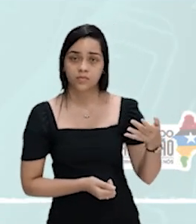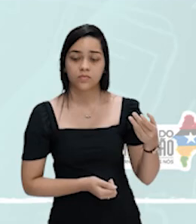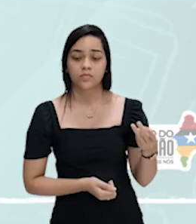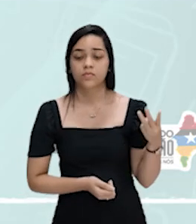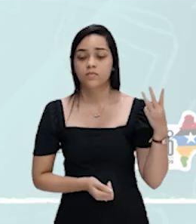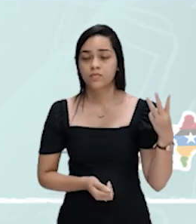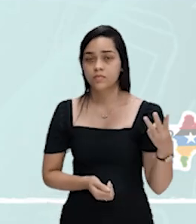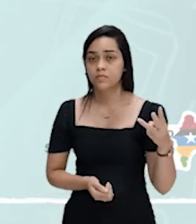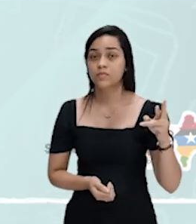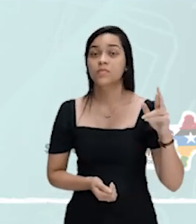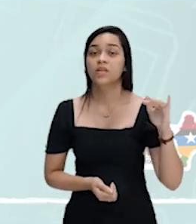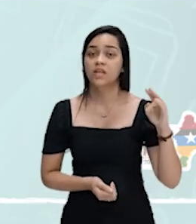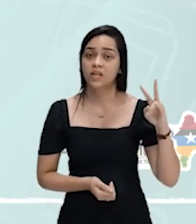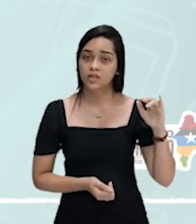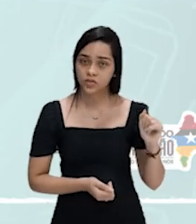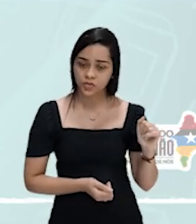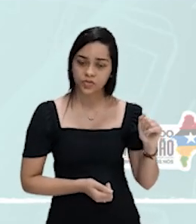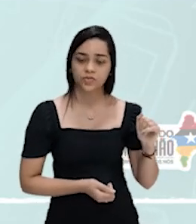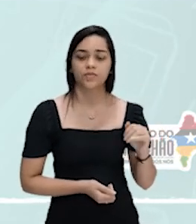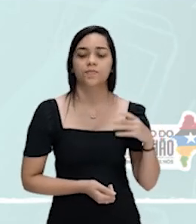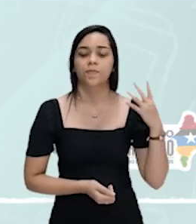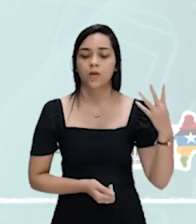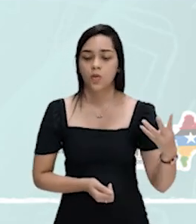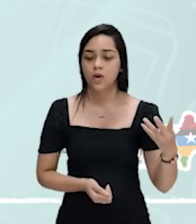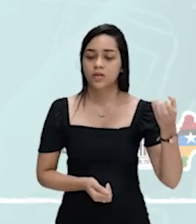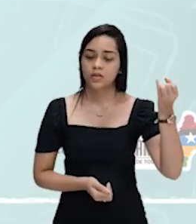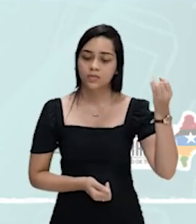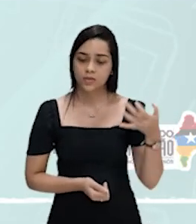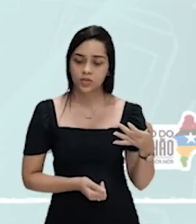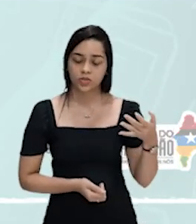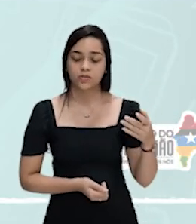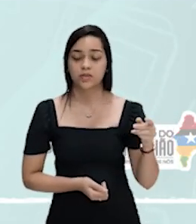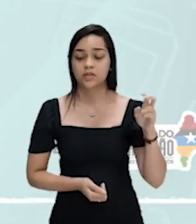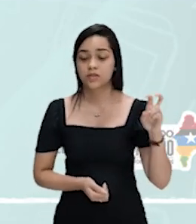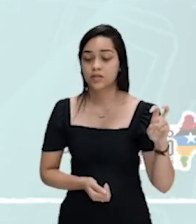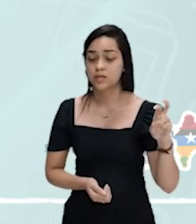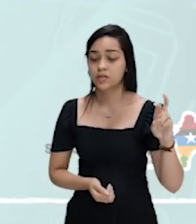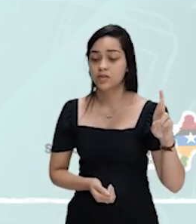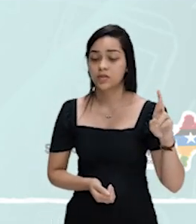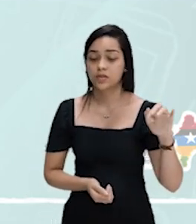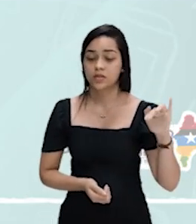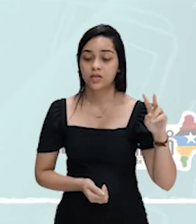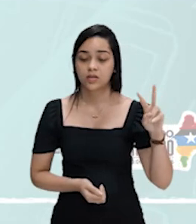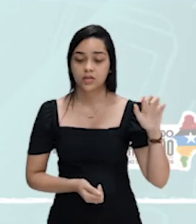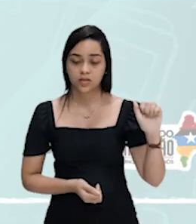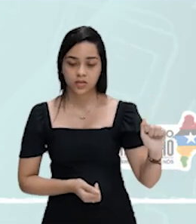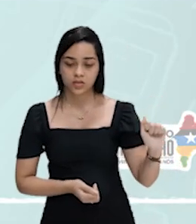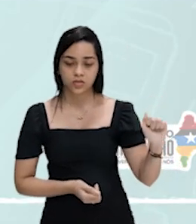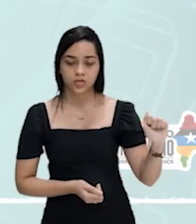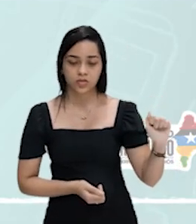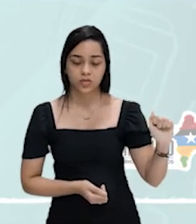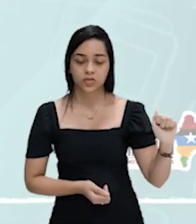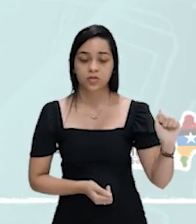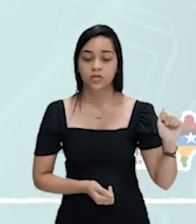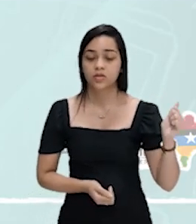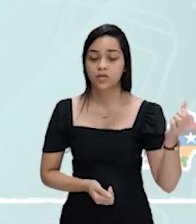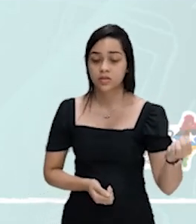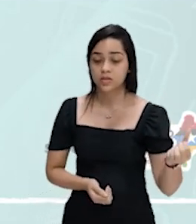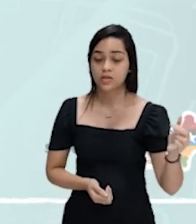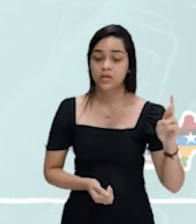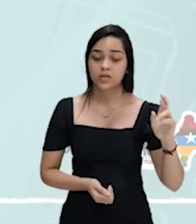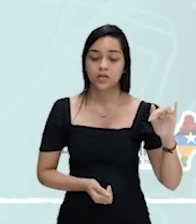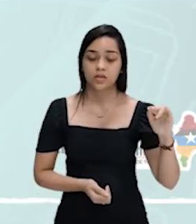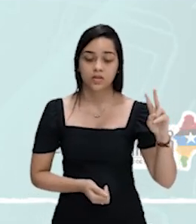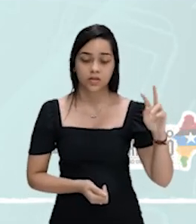explicativa 3 restritiva também 4 explicativa quinta número 5 é